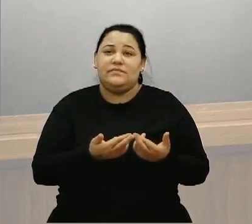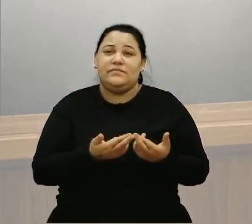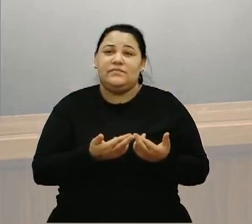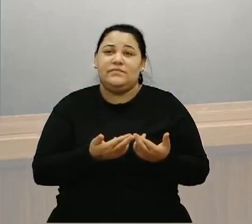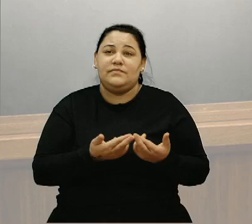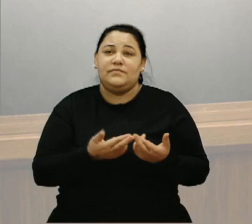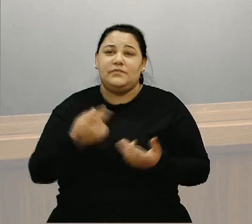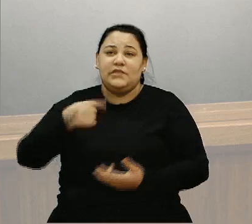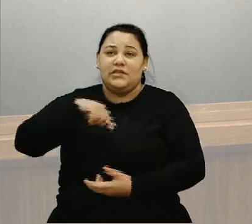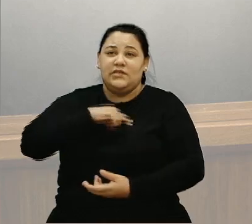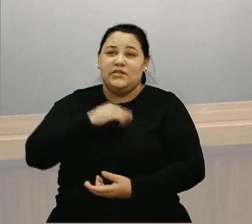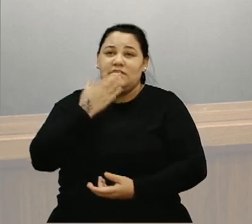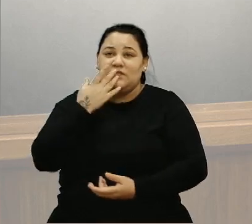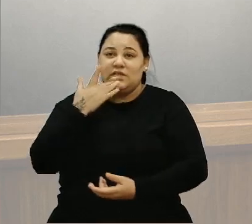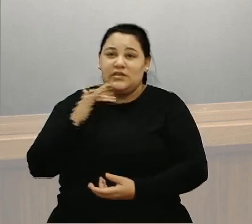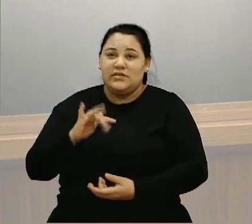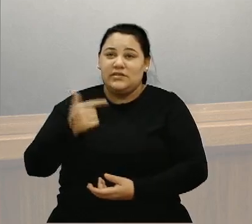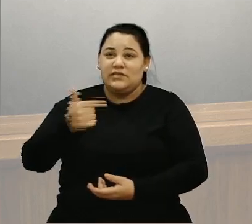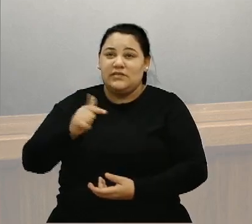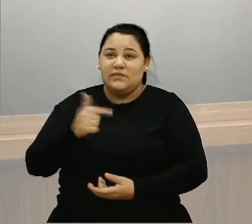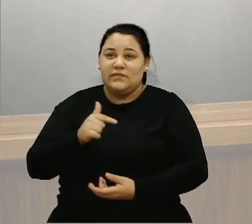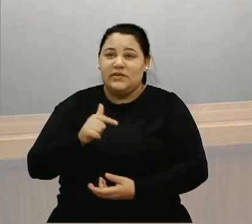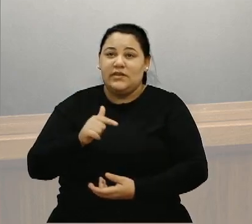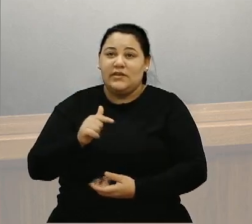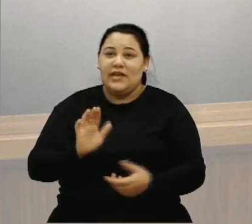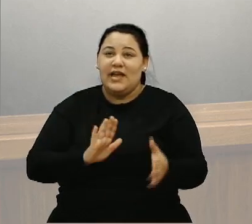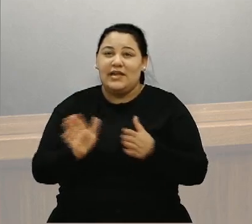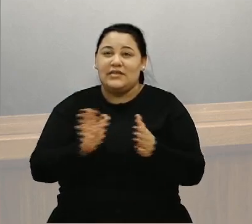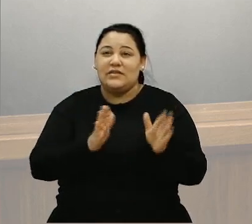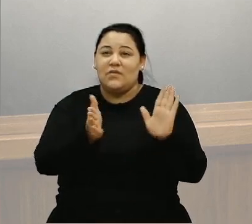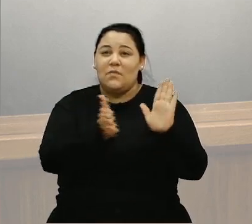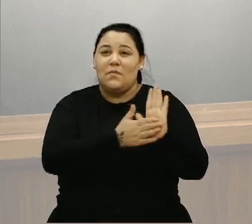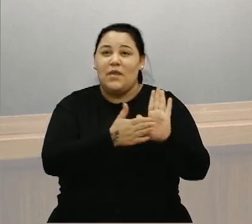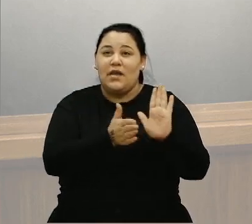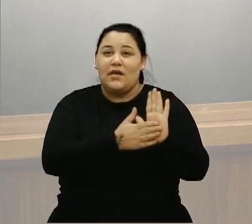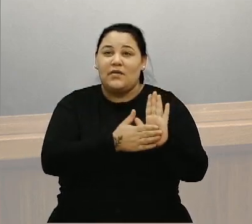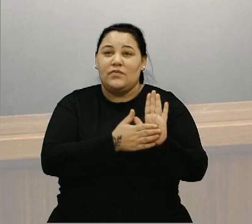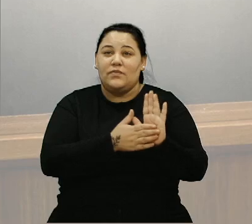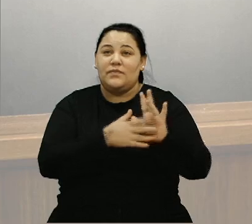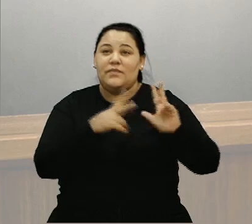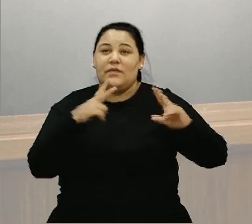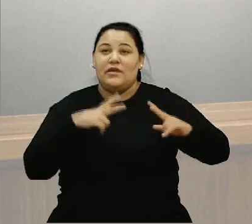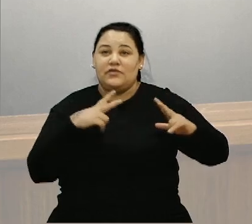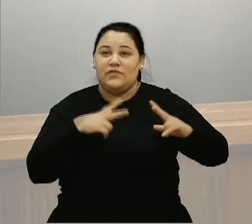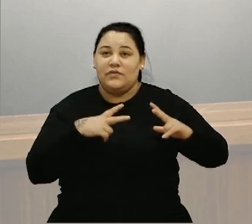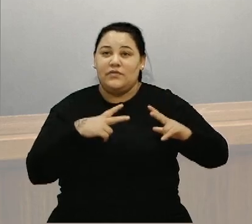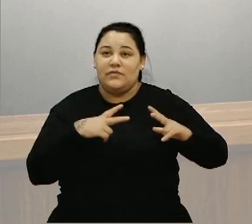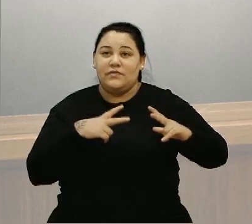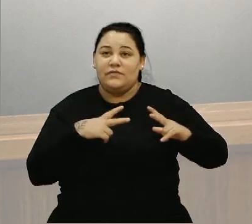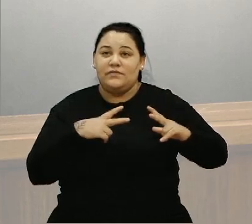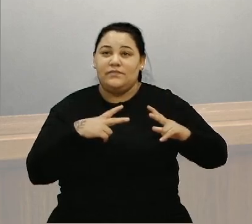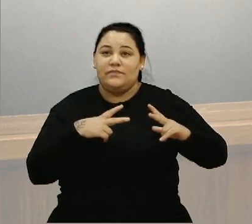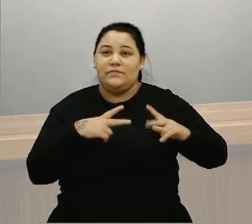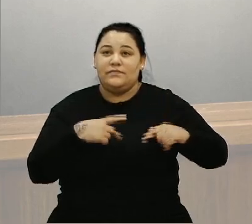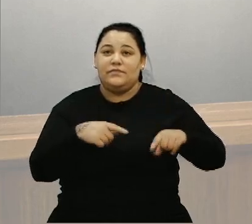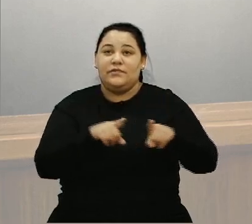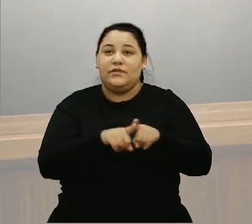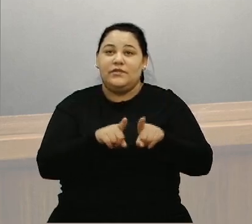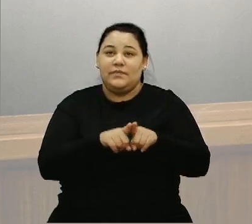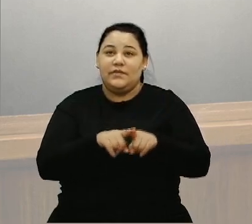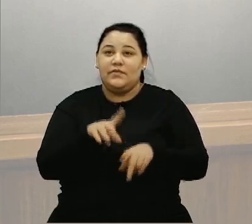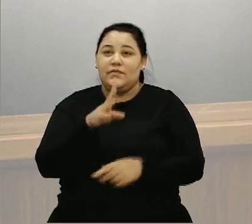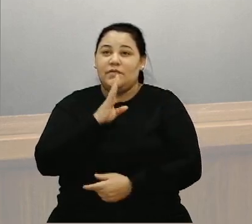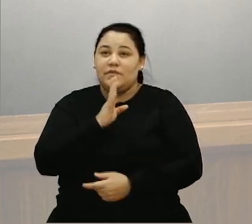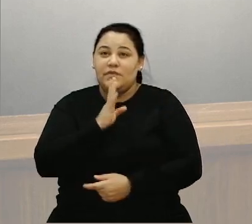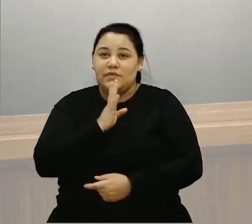têm acesso a um plano particular. E embora eu também conheço muitas pessoas